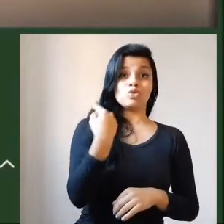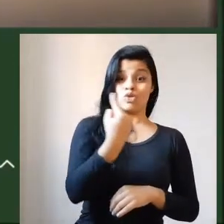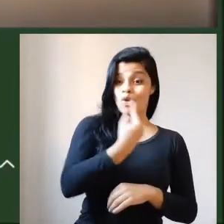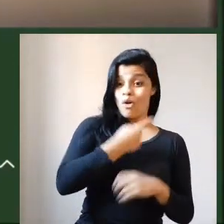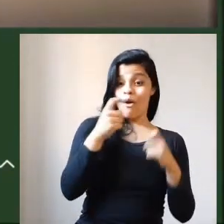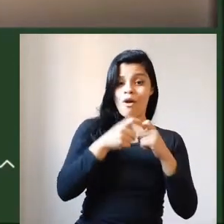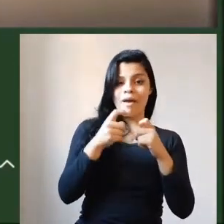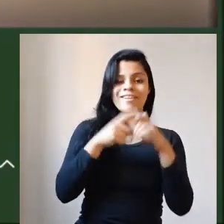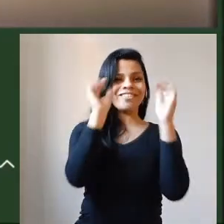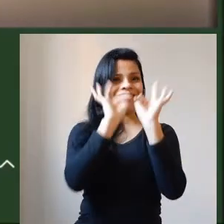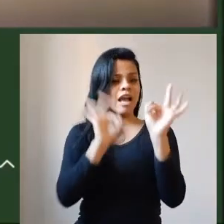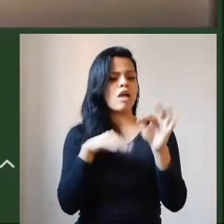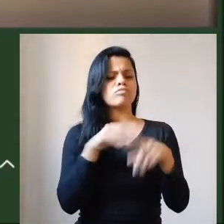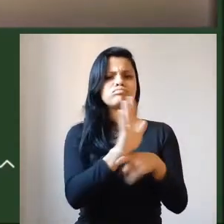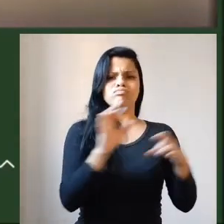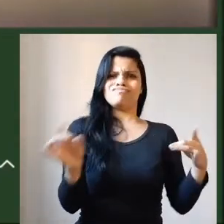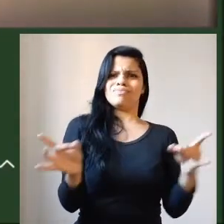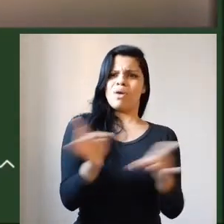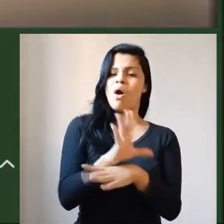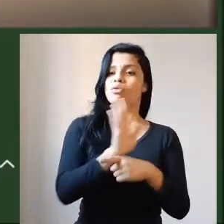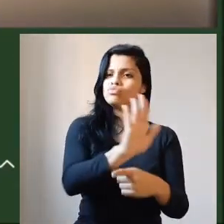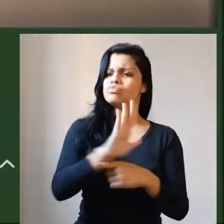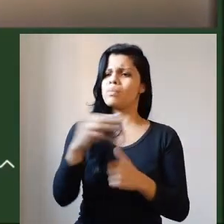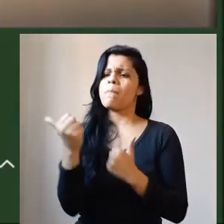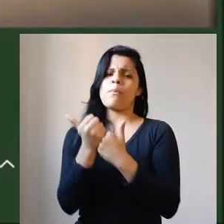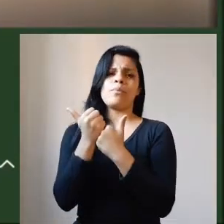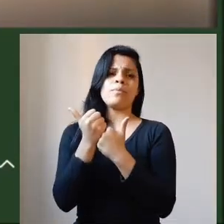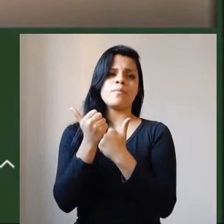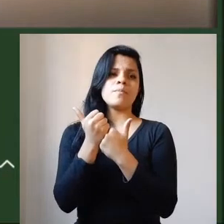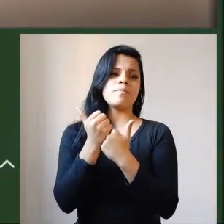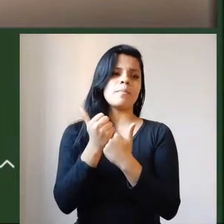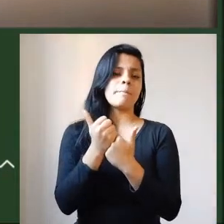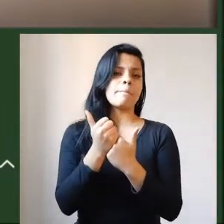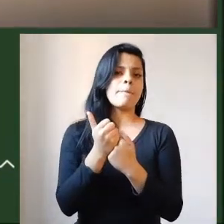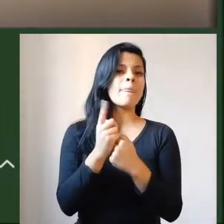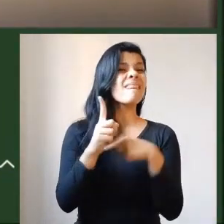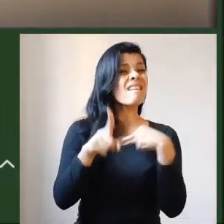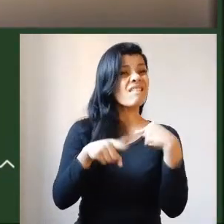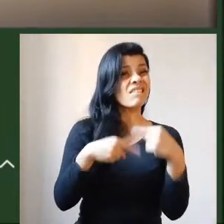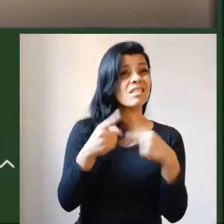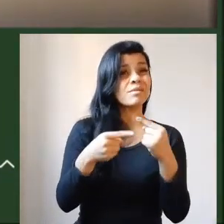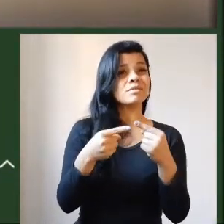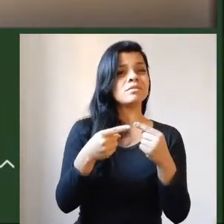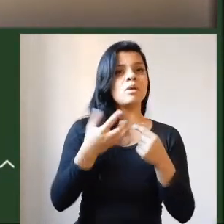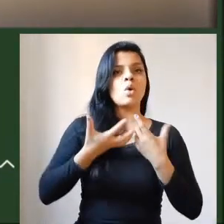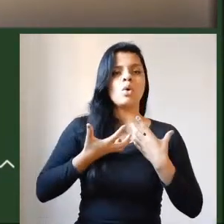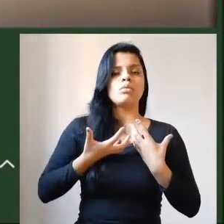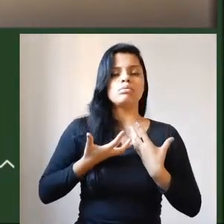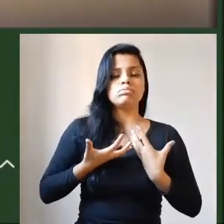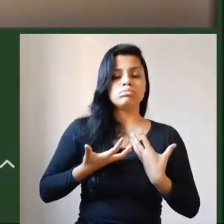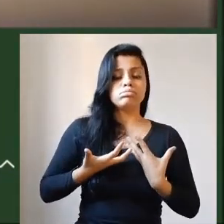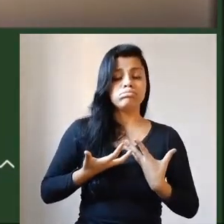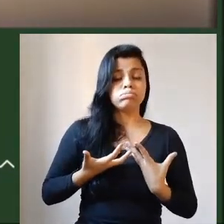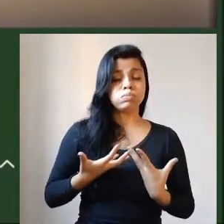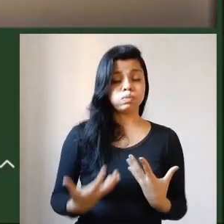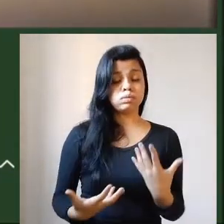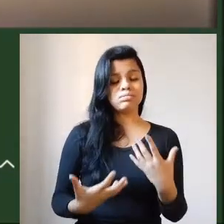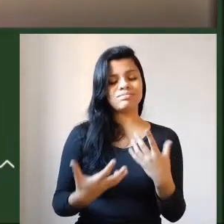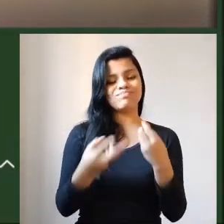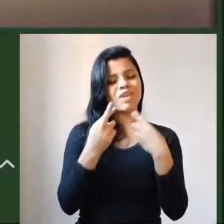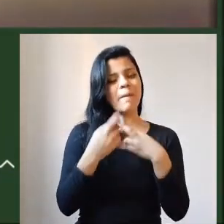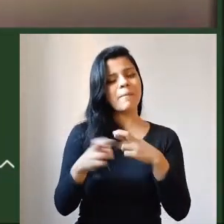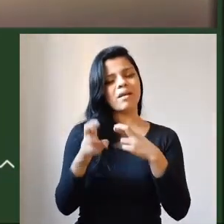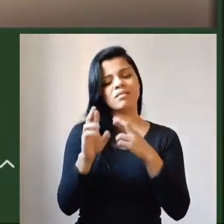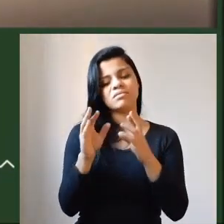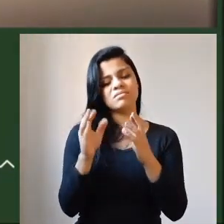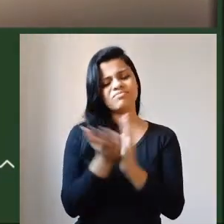No segundo momento a gente fica mais cansado, desesperançoso, acho que não vai acabar. E aí depois, no terceiro momento, a gente